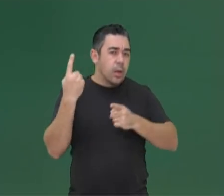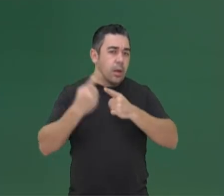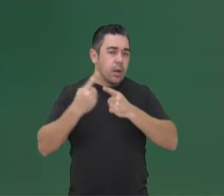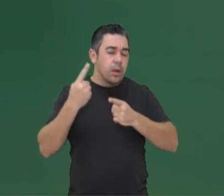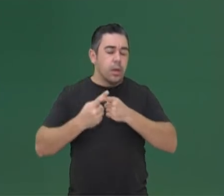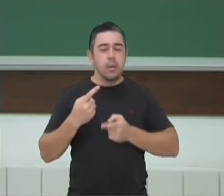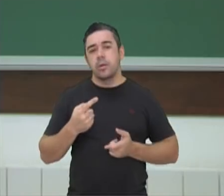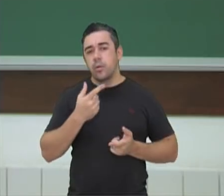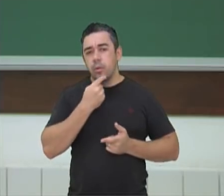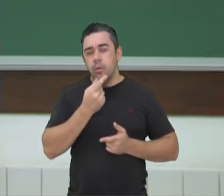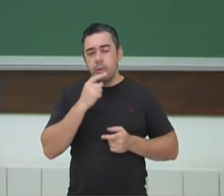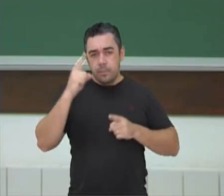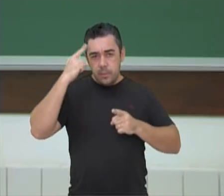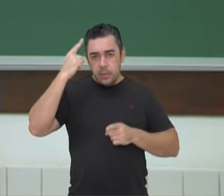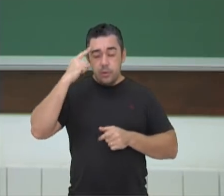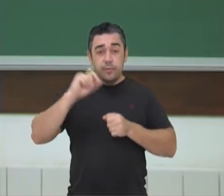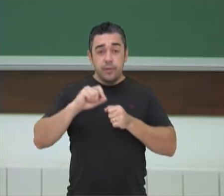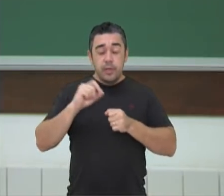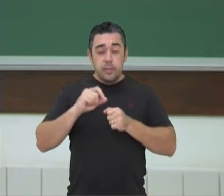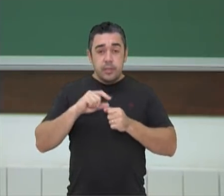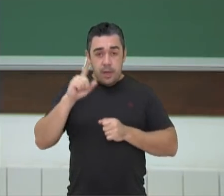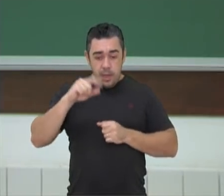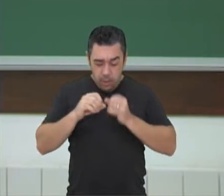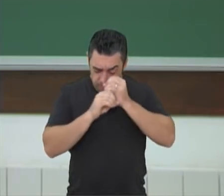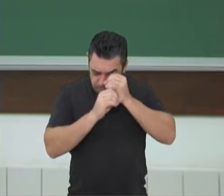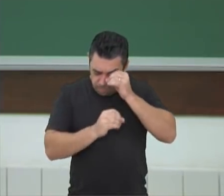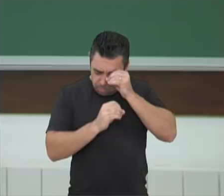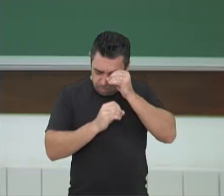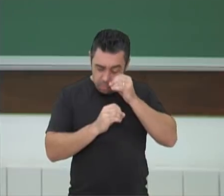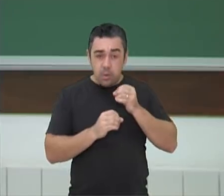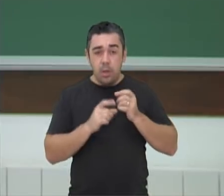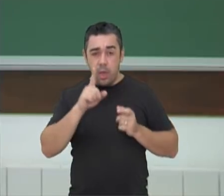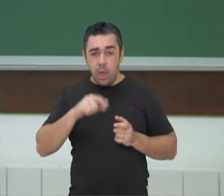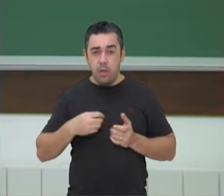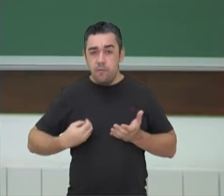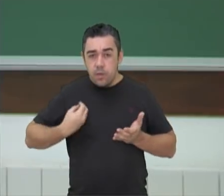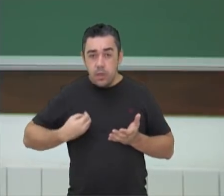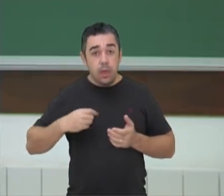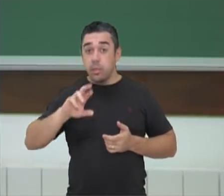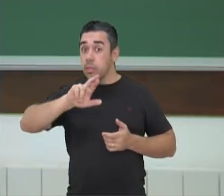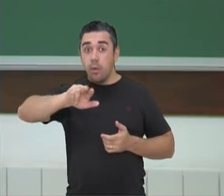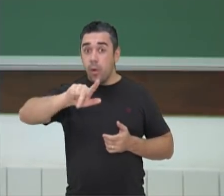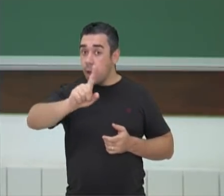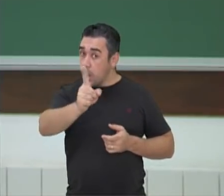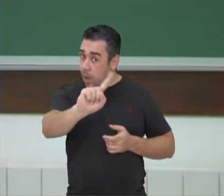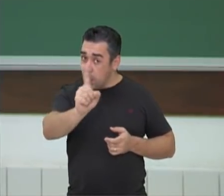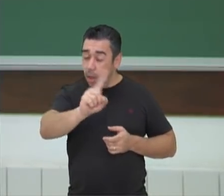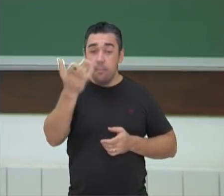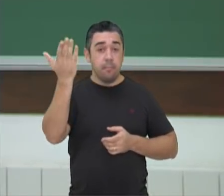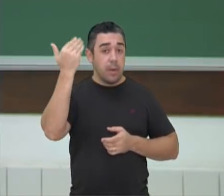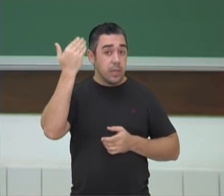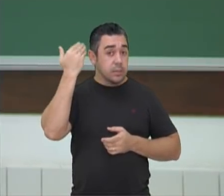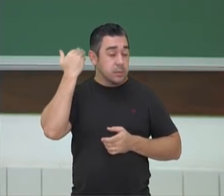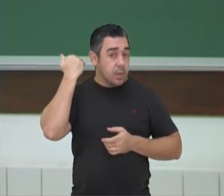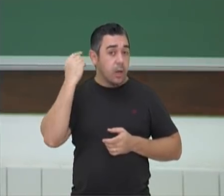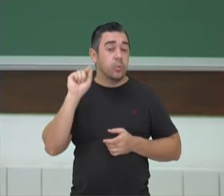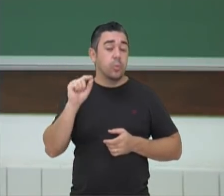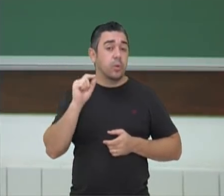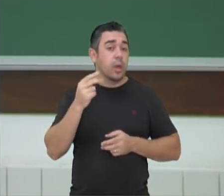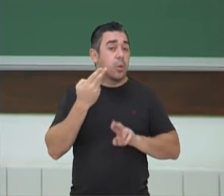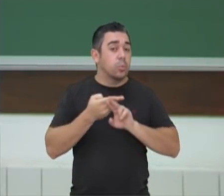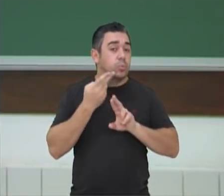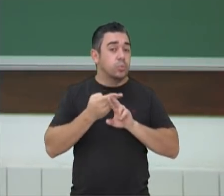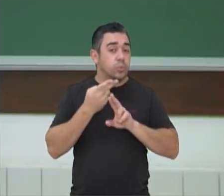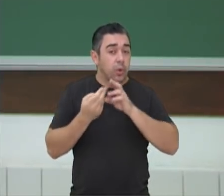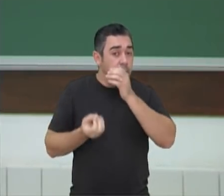um instrumento para ampliar seres vivos. Não, vocês acreditam que nessa época a intencionalidade não era para observar